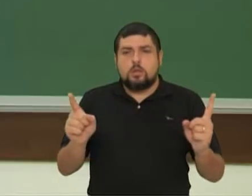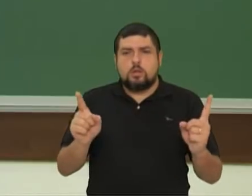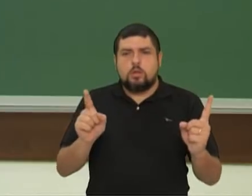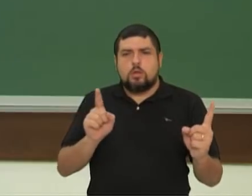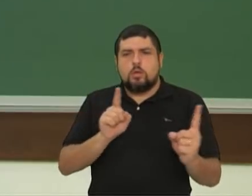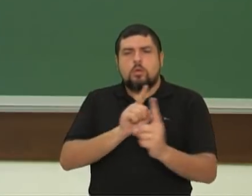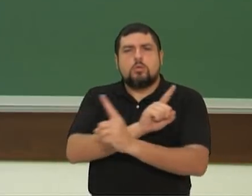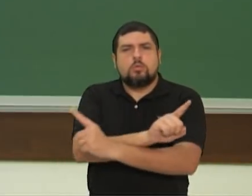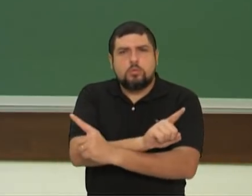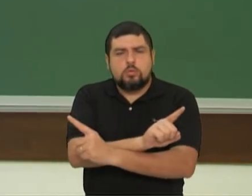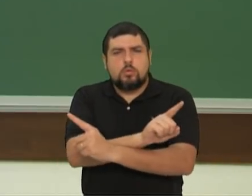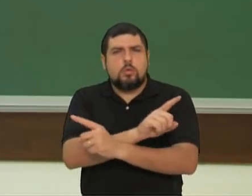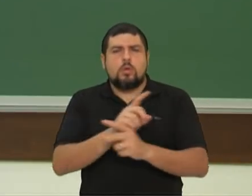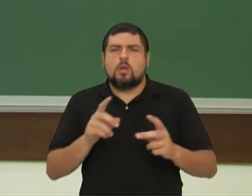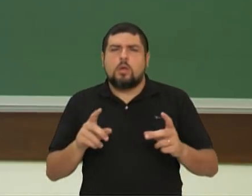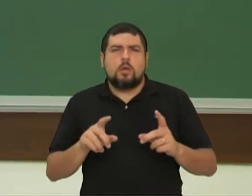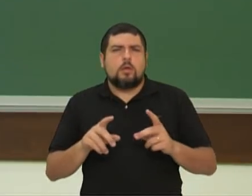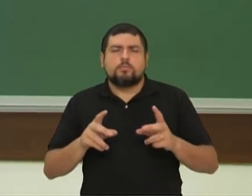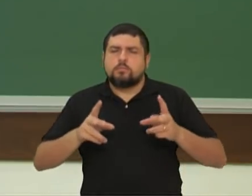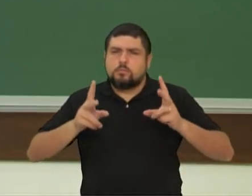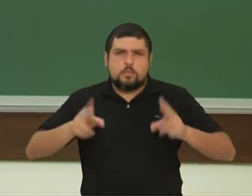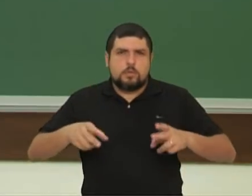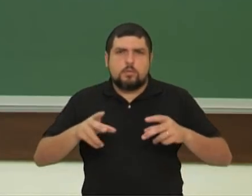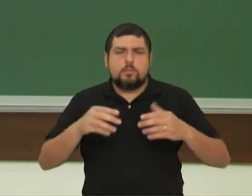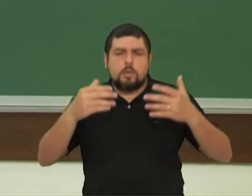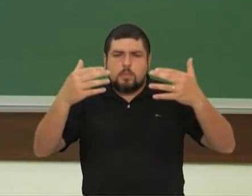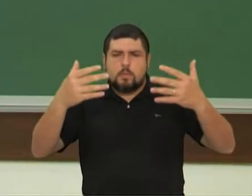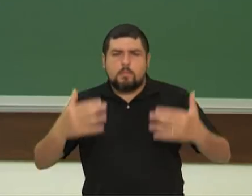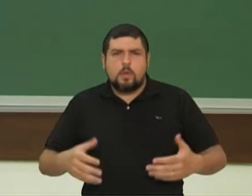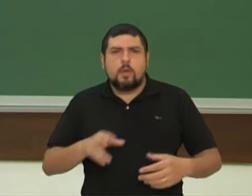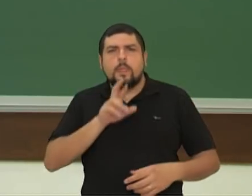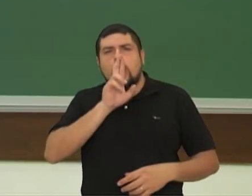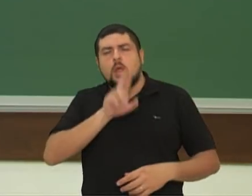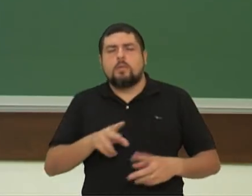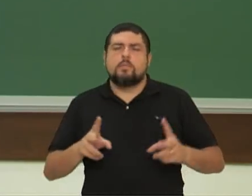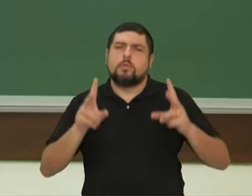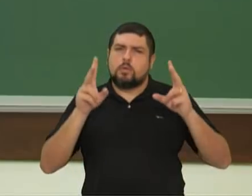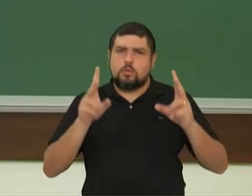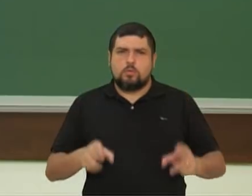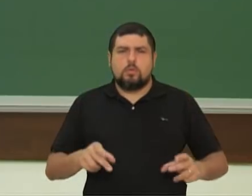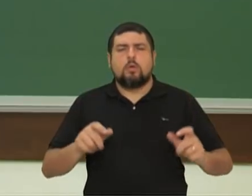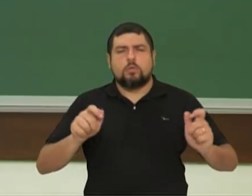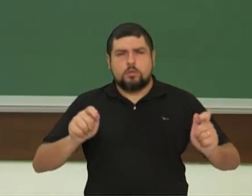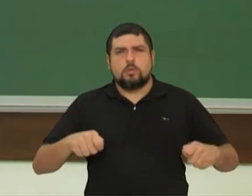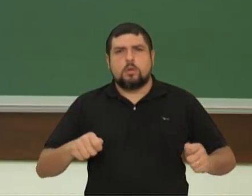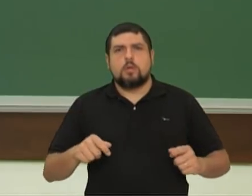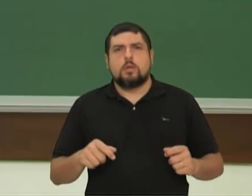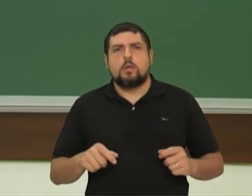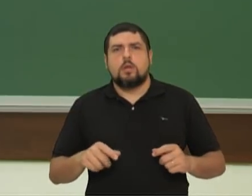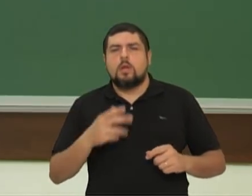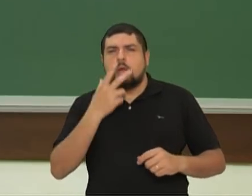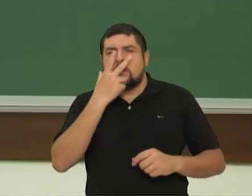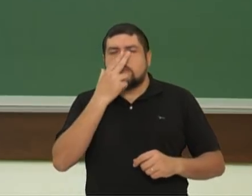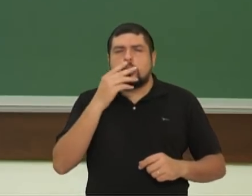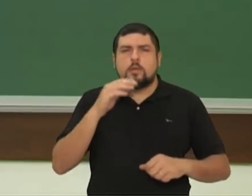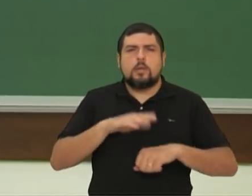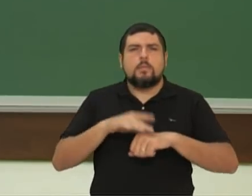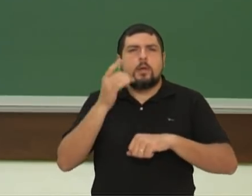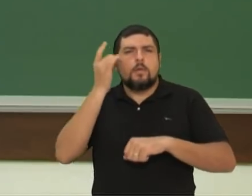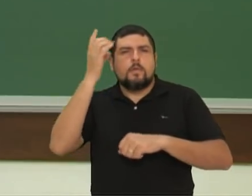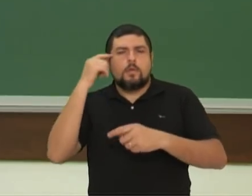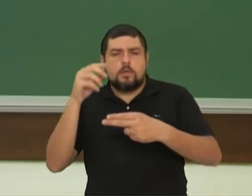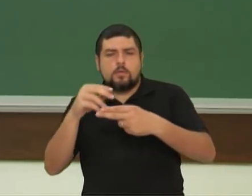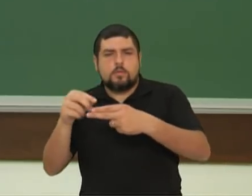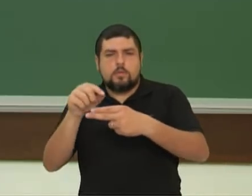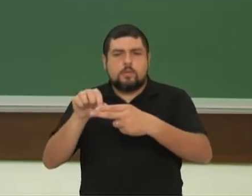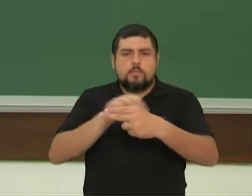espelha a equação para a sua incógnita ficar antes do igual. Parece que é mais fácil passar dividindo quando ela está